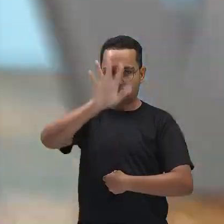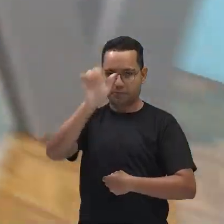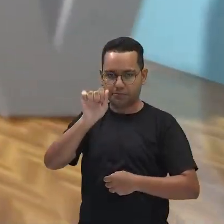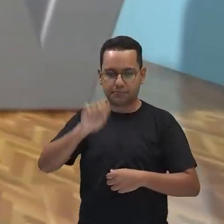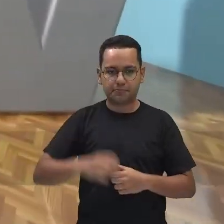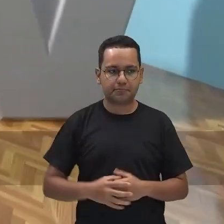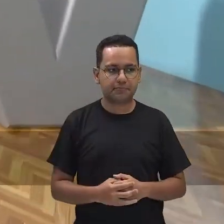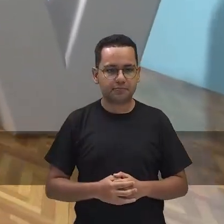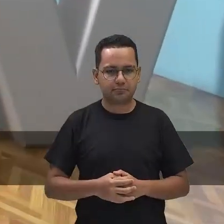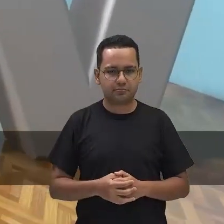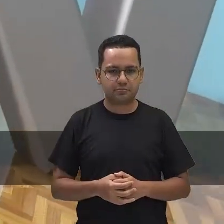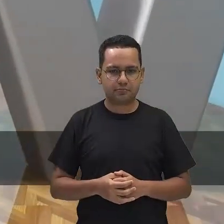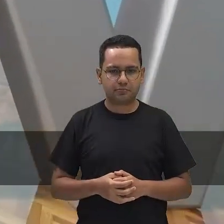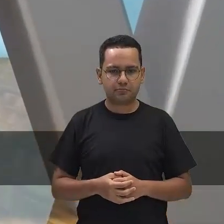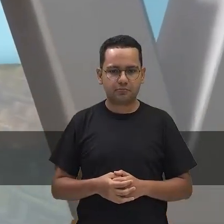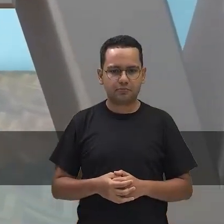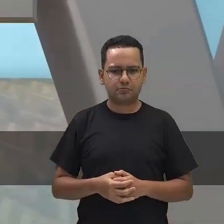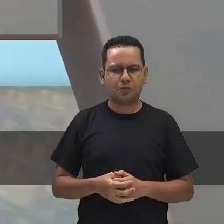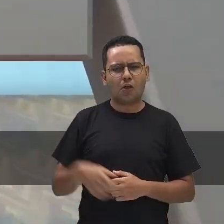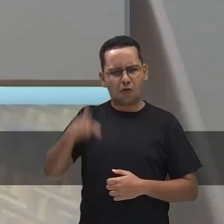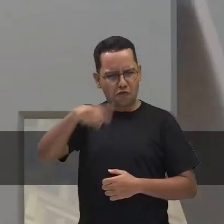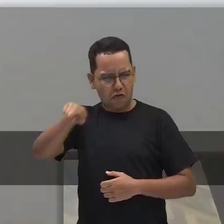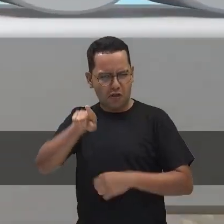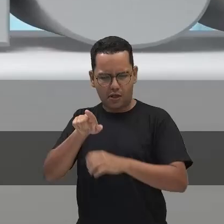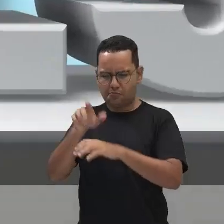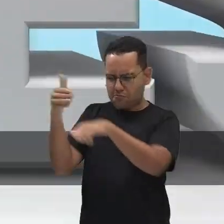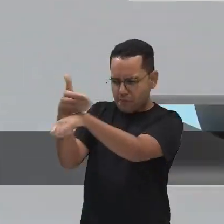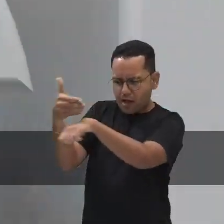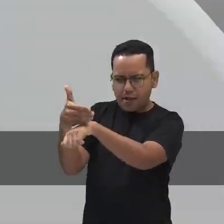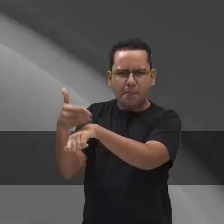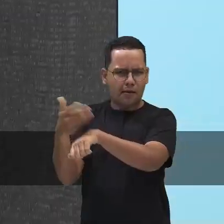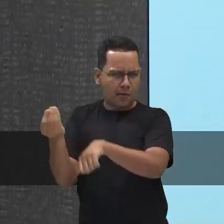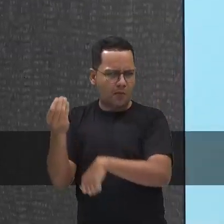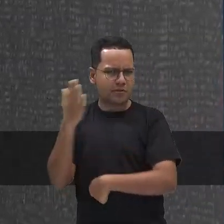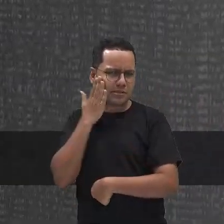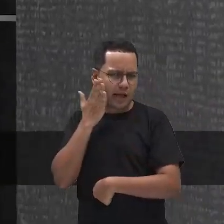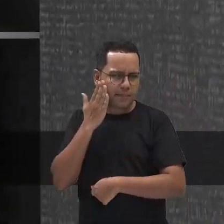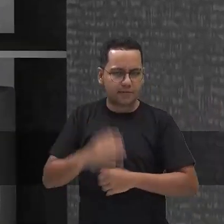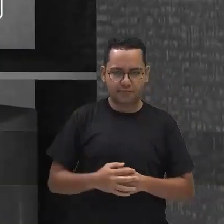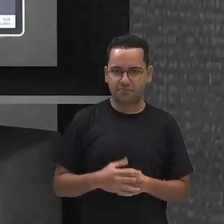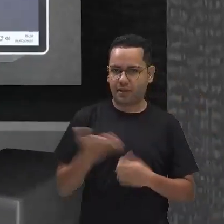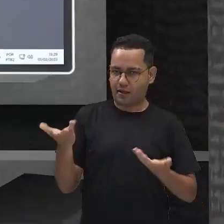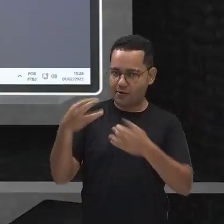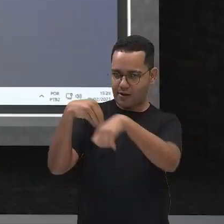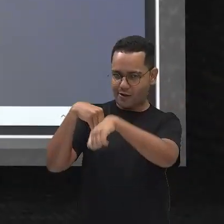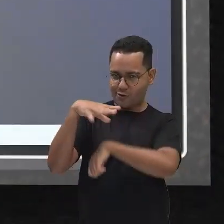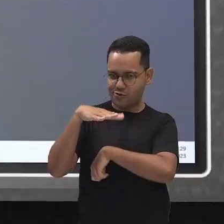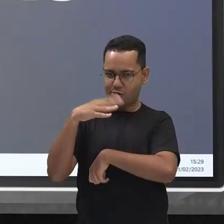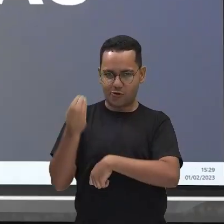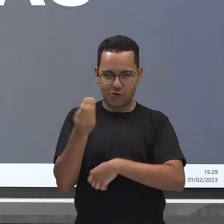Amazonas. Mas você sabe como acessá-la? Então pega essa dica de como se conectar.